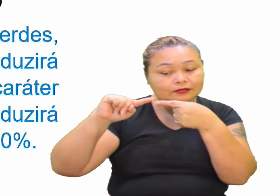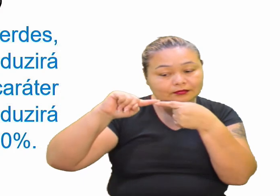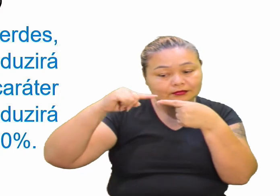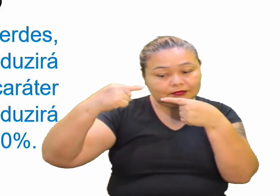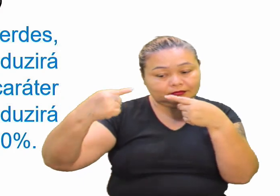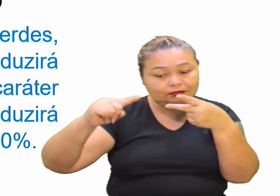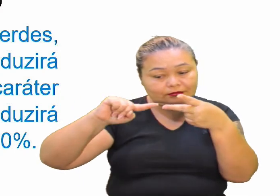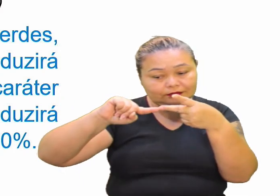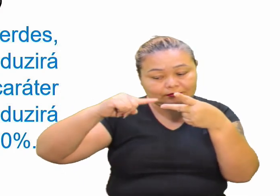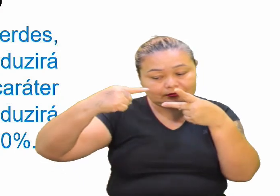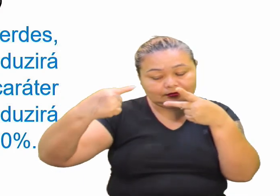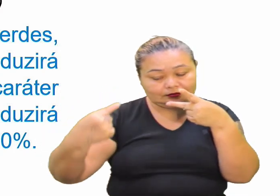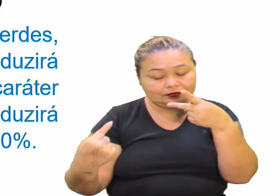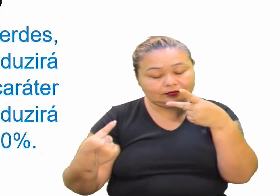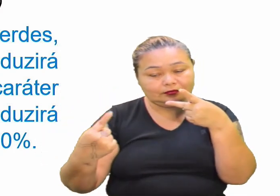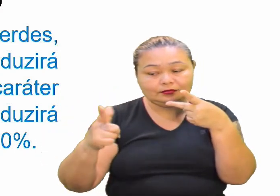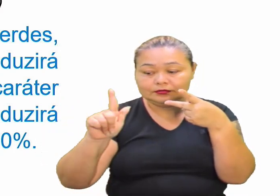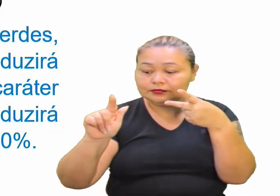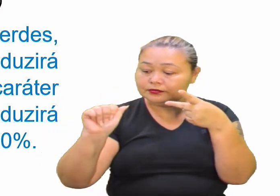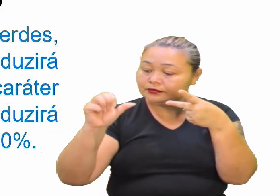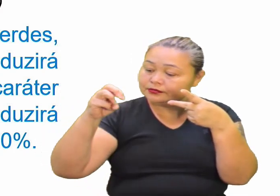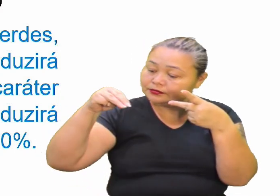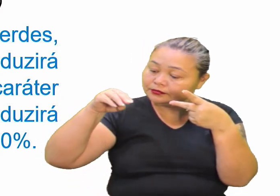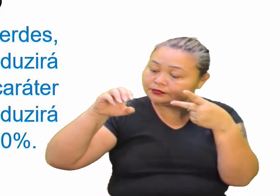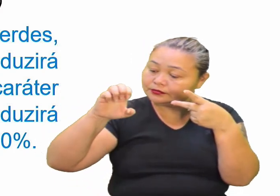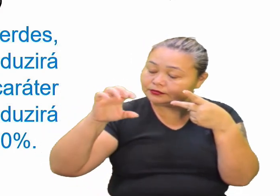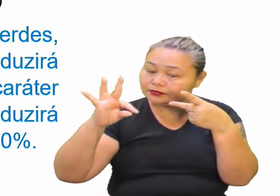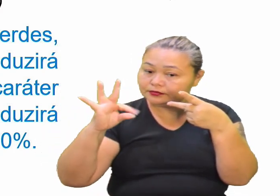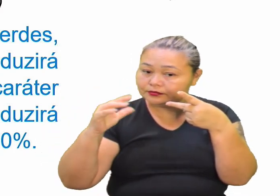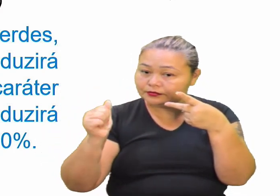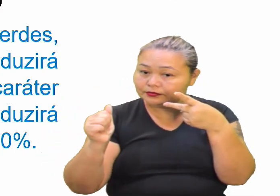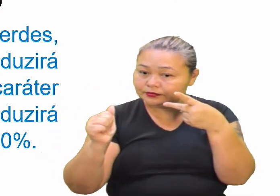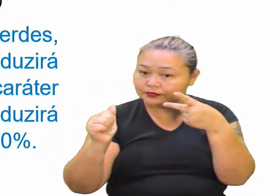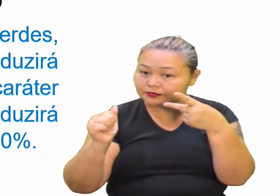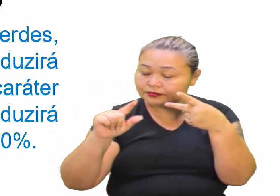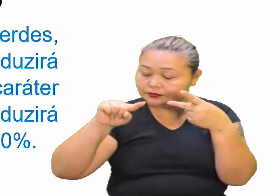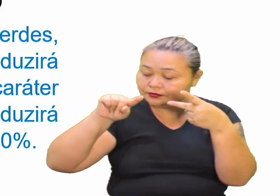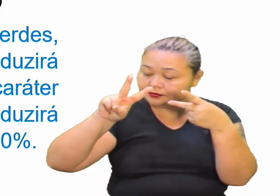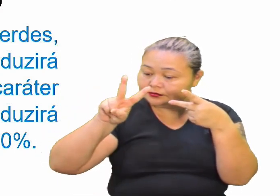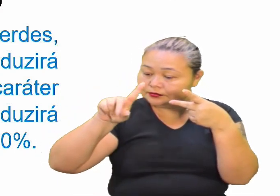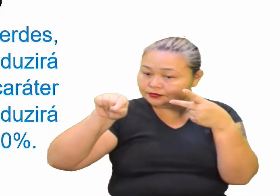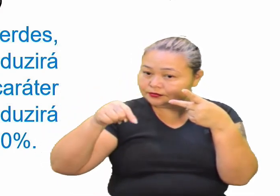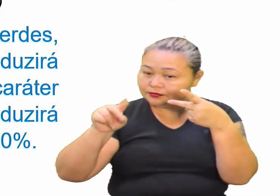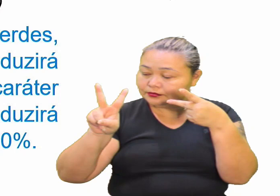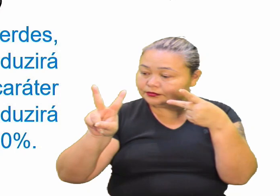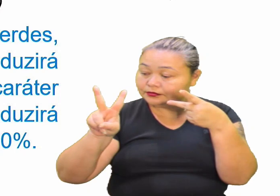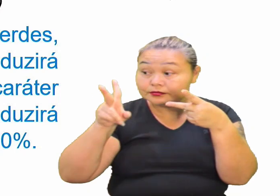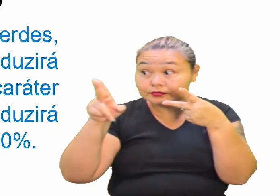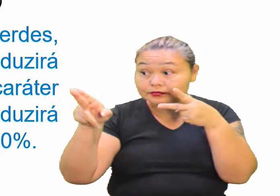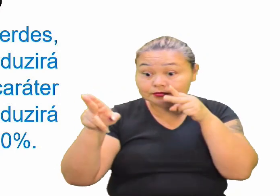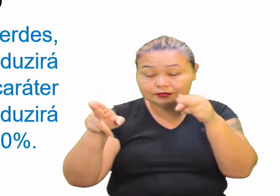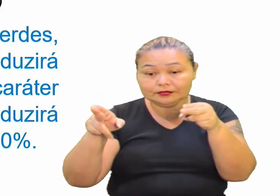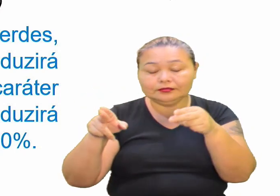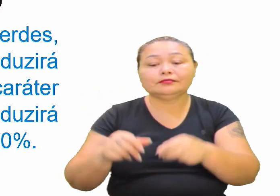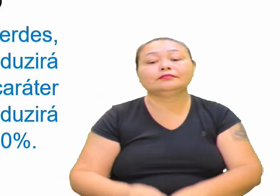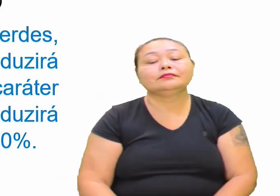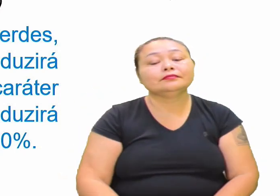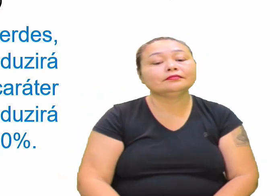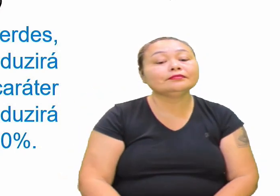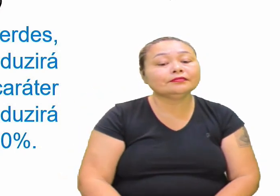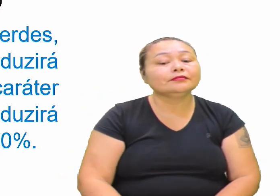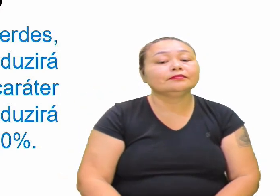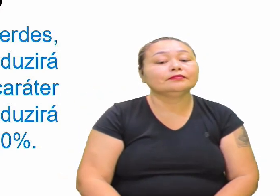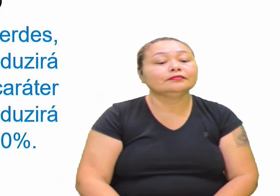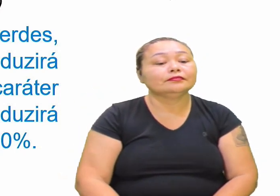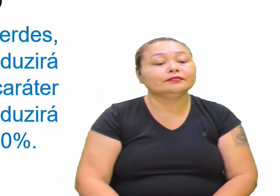for tirar a gameta, tem esse, vírgula, esse. São gametas iguais, são puros.